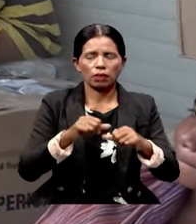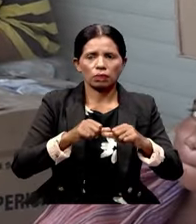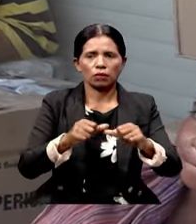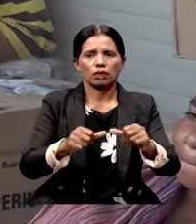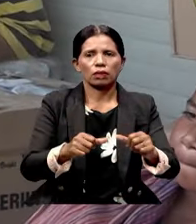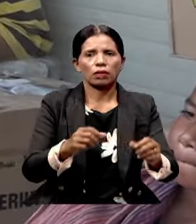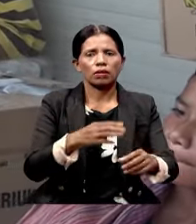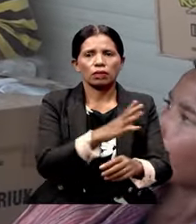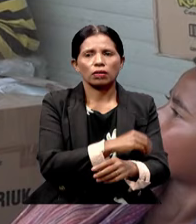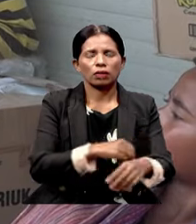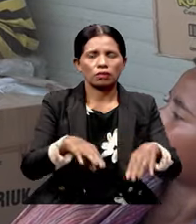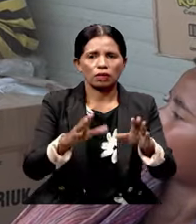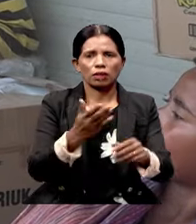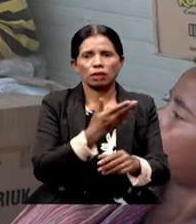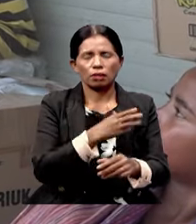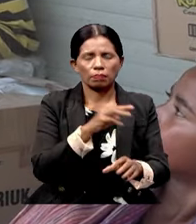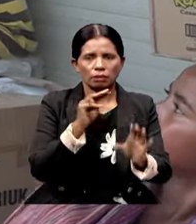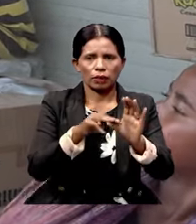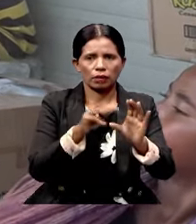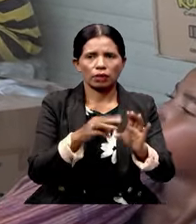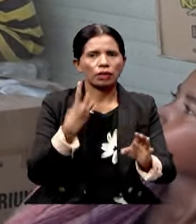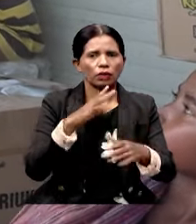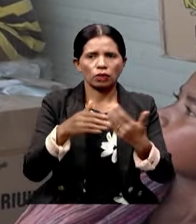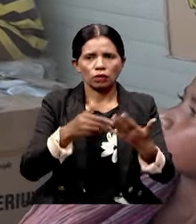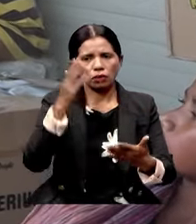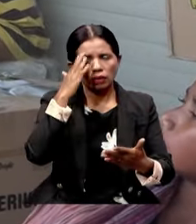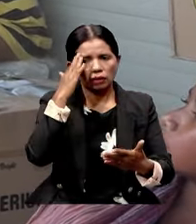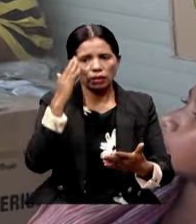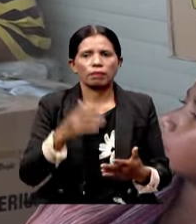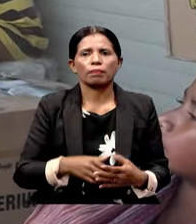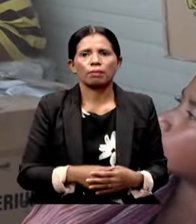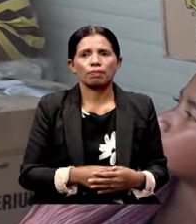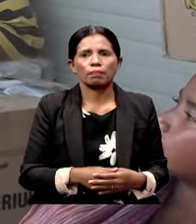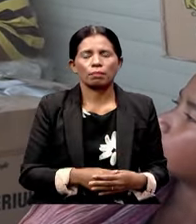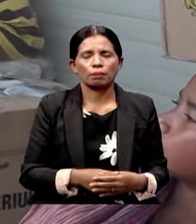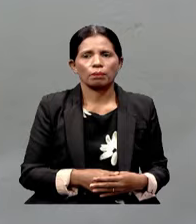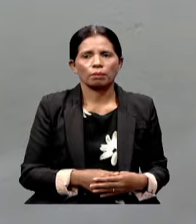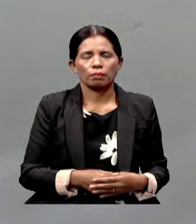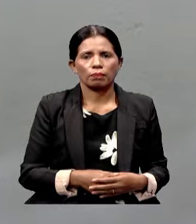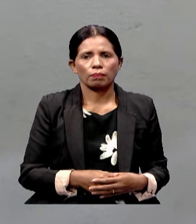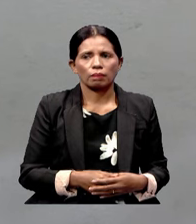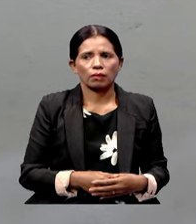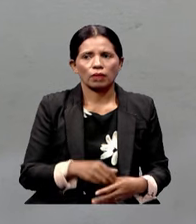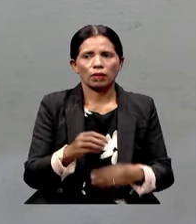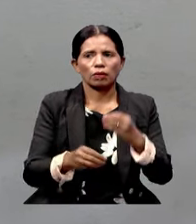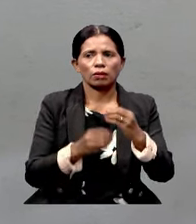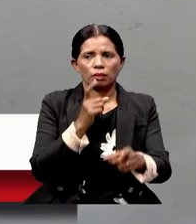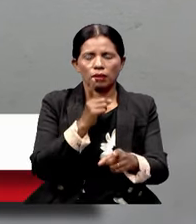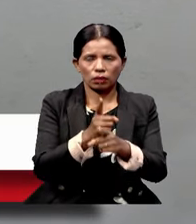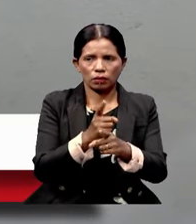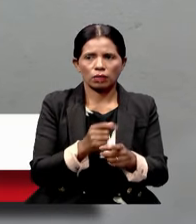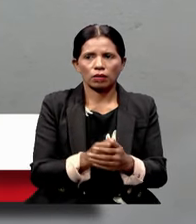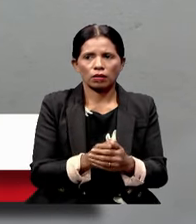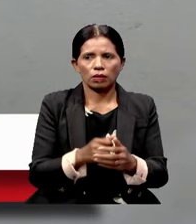lamenta o folin sasan e mercado. Ito hota tene katak, diminuição ne, é significante teves, mas